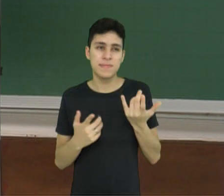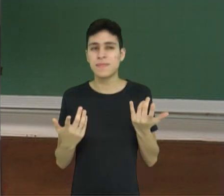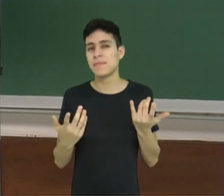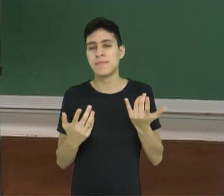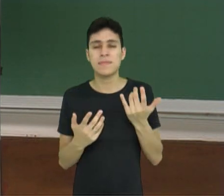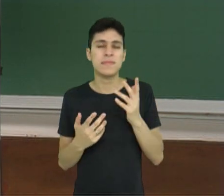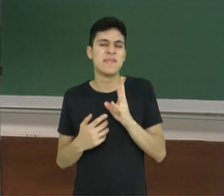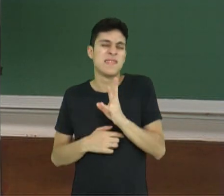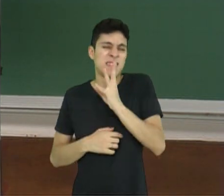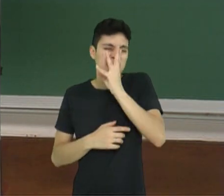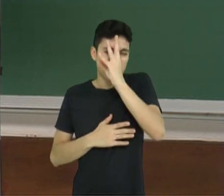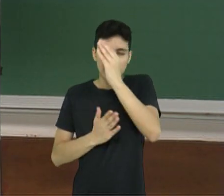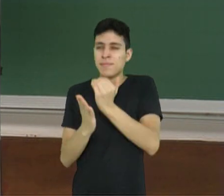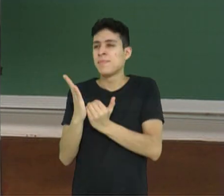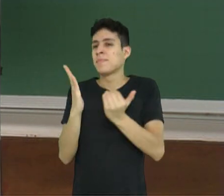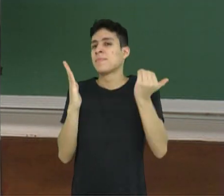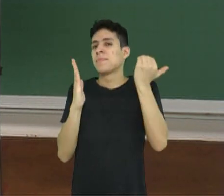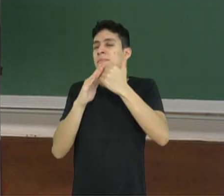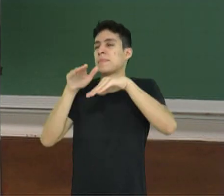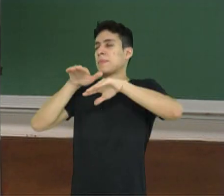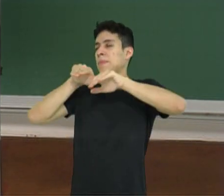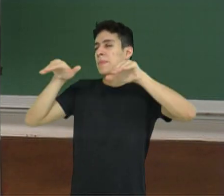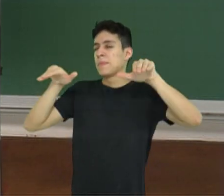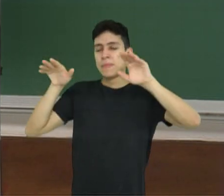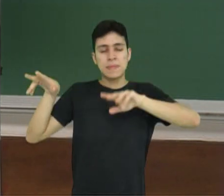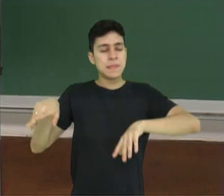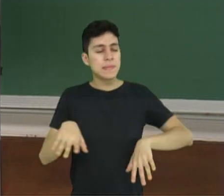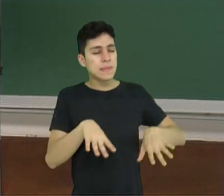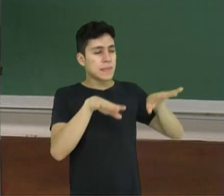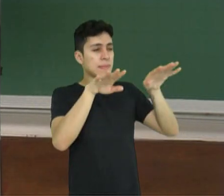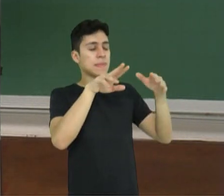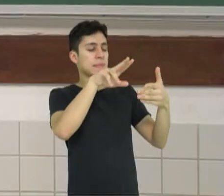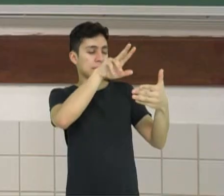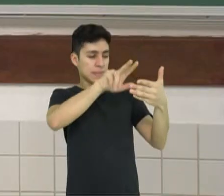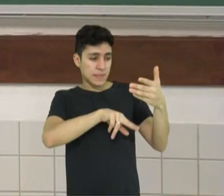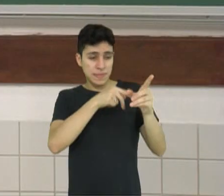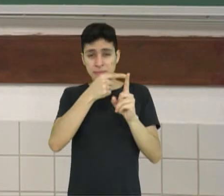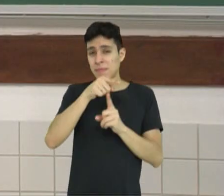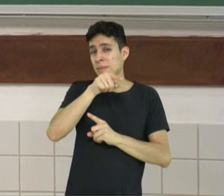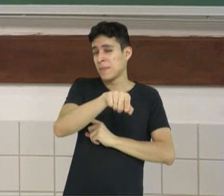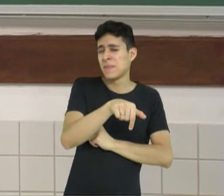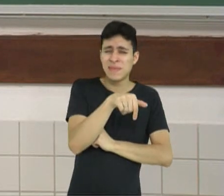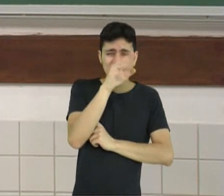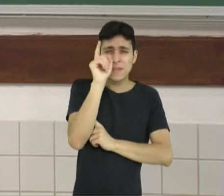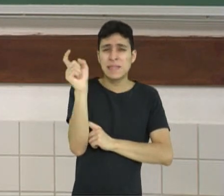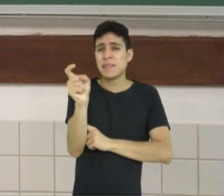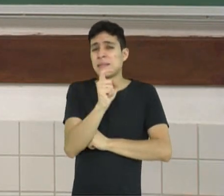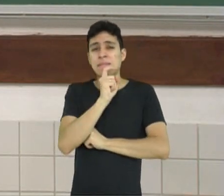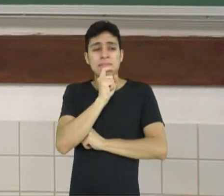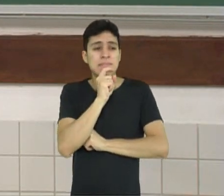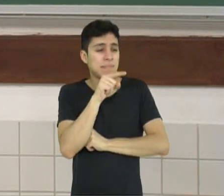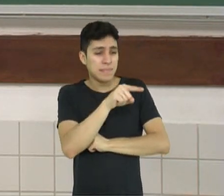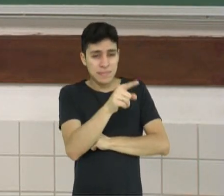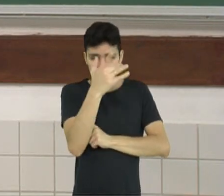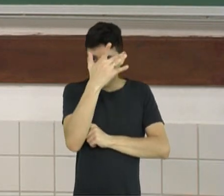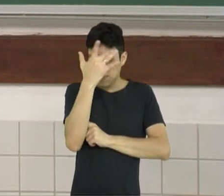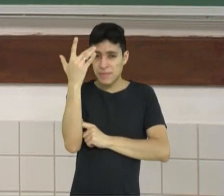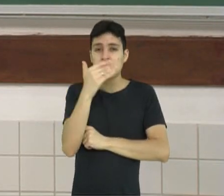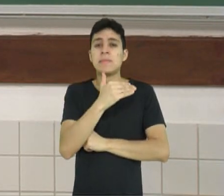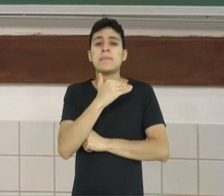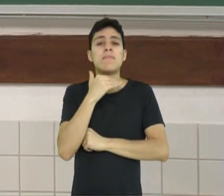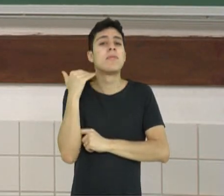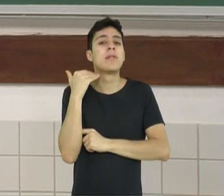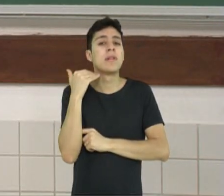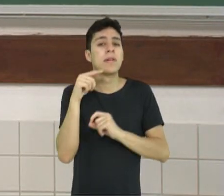um exagero para chamar a atenção para a matéria, né? Mas o fato é que a cidade é tão fria que as pessoas faleciam e os corpos não